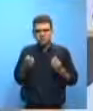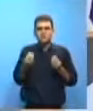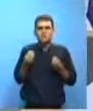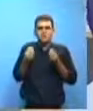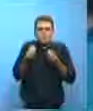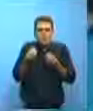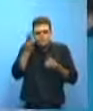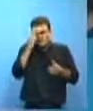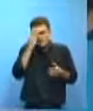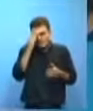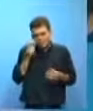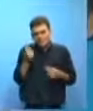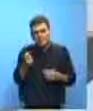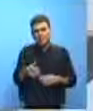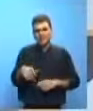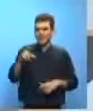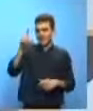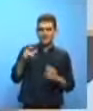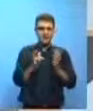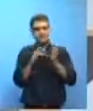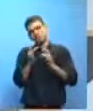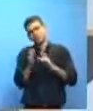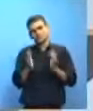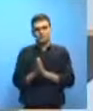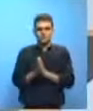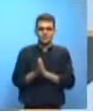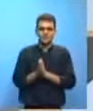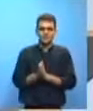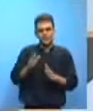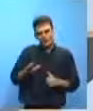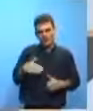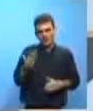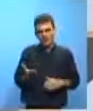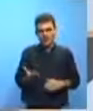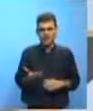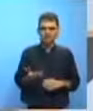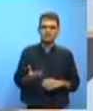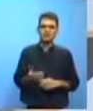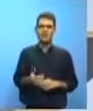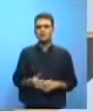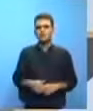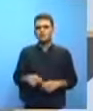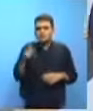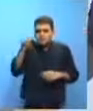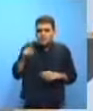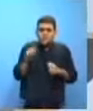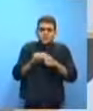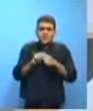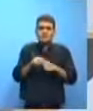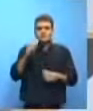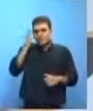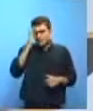medonho. Desde que eu te vi a primeira vez, eu tentei impedir que a minha filha casasse com você. Para,